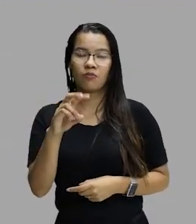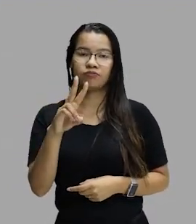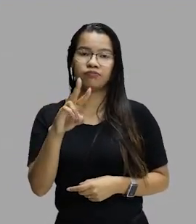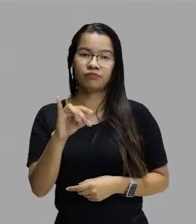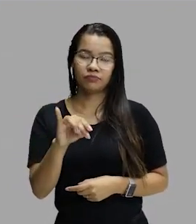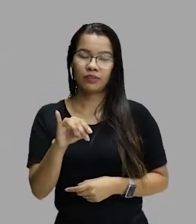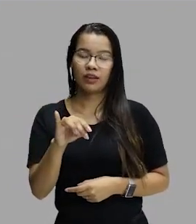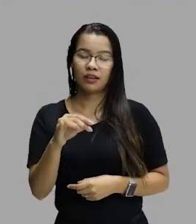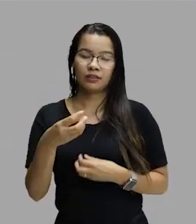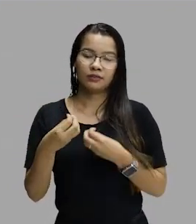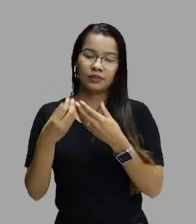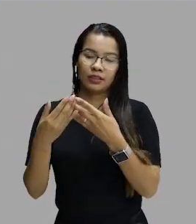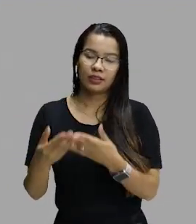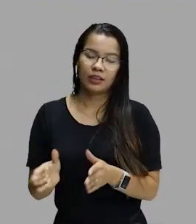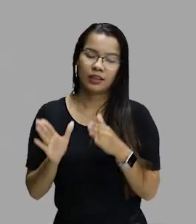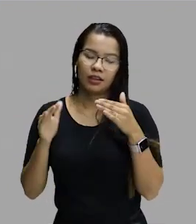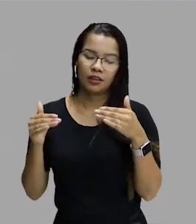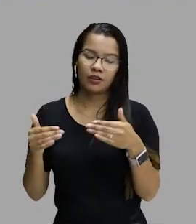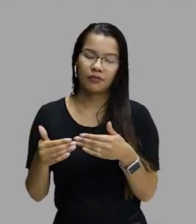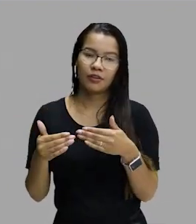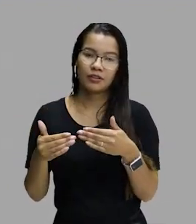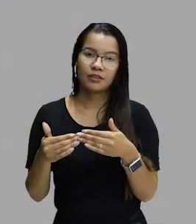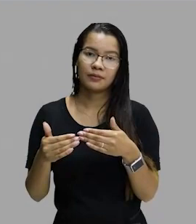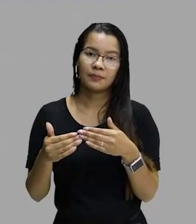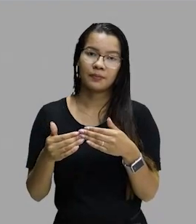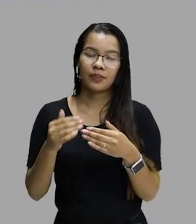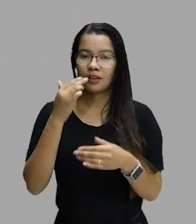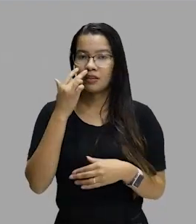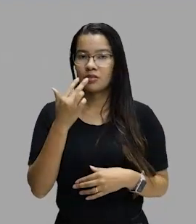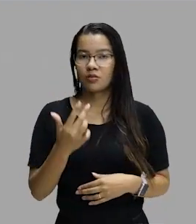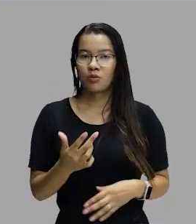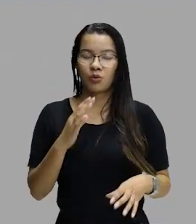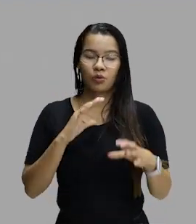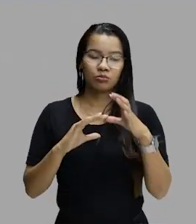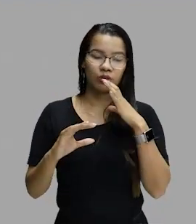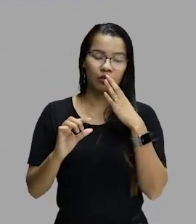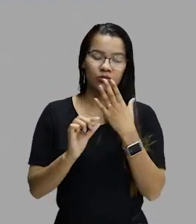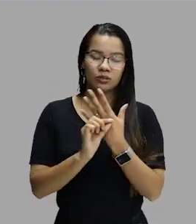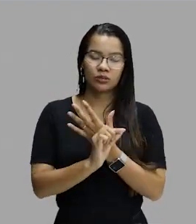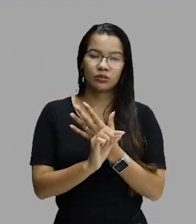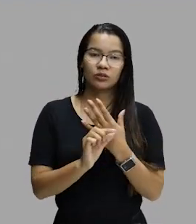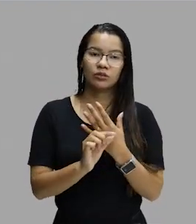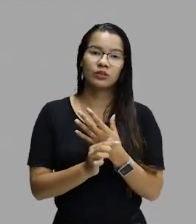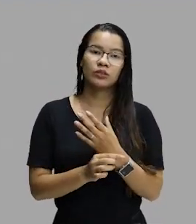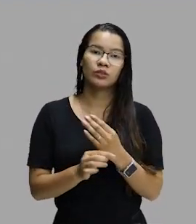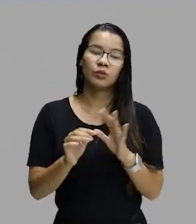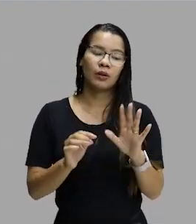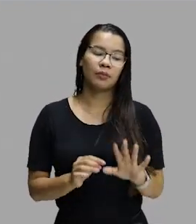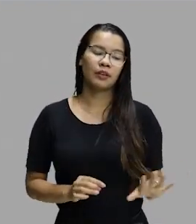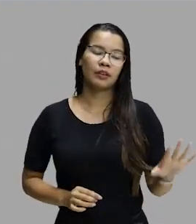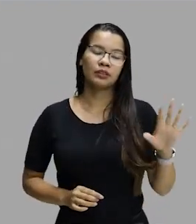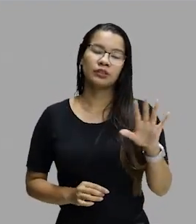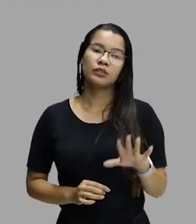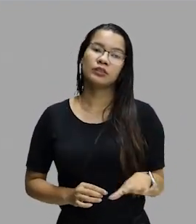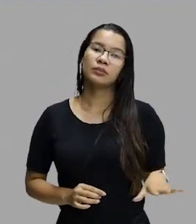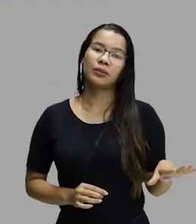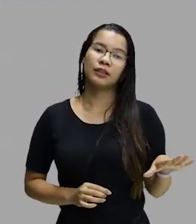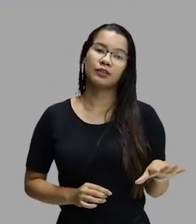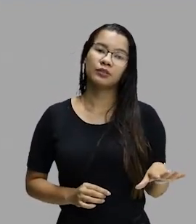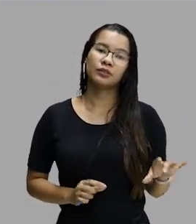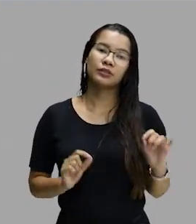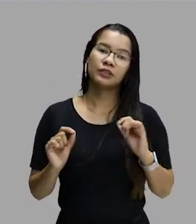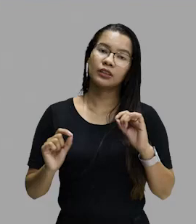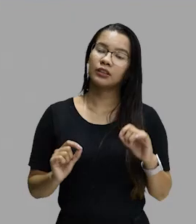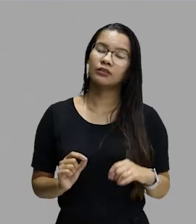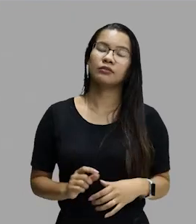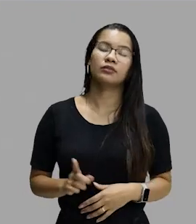dar ênfase às histórias contadas pelos escritores num ambiente, né, num espaço que não